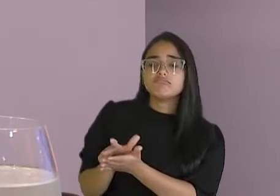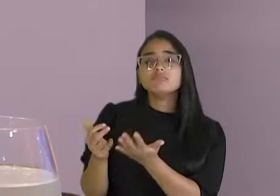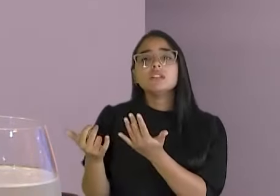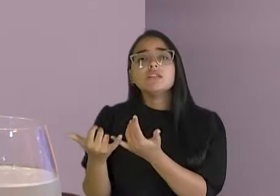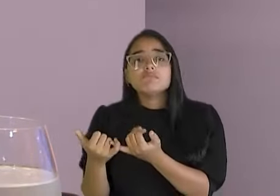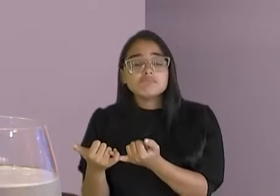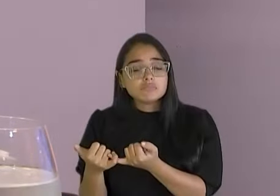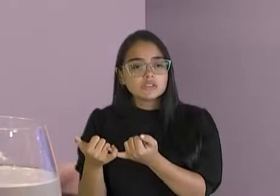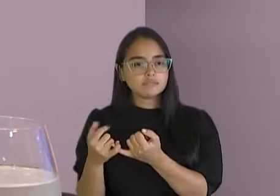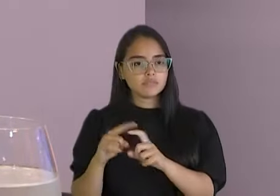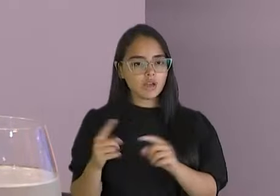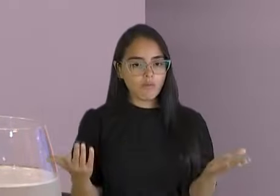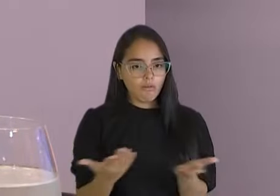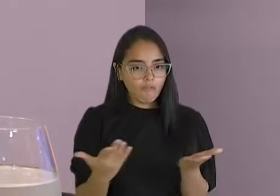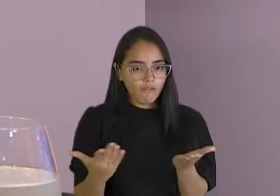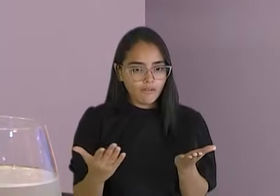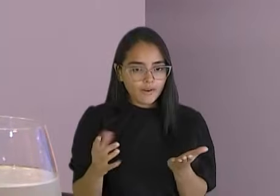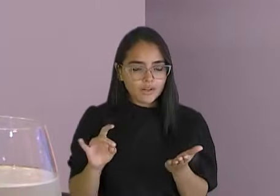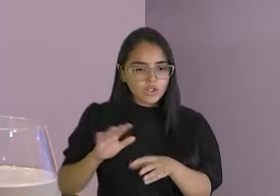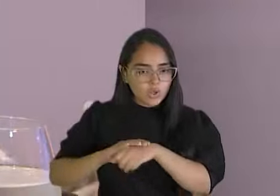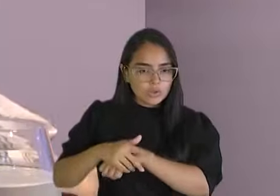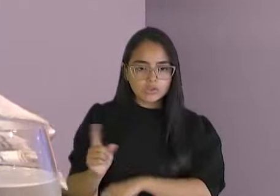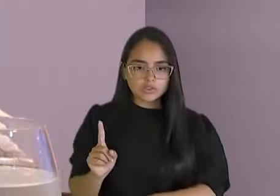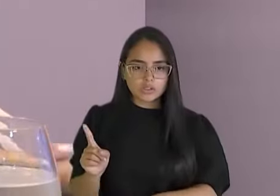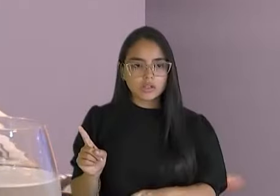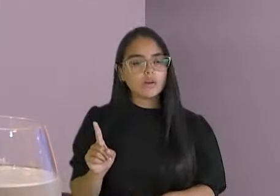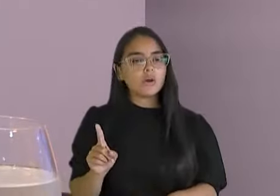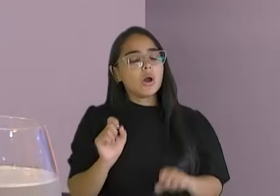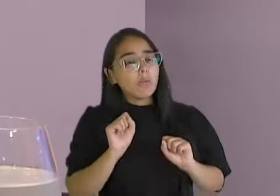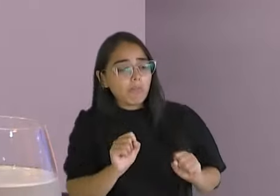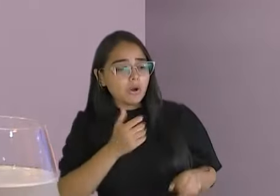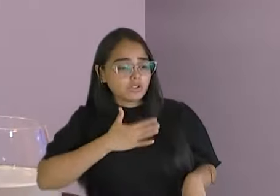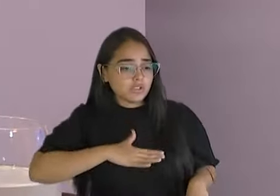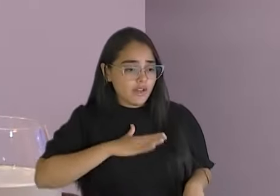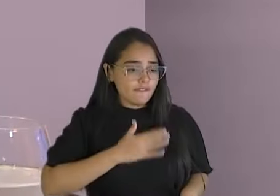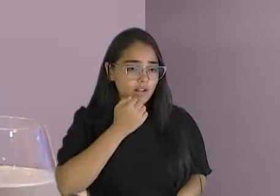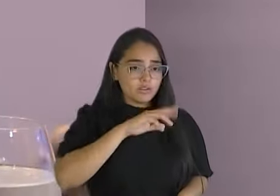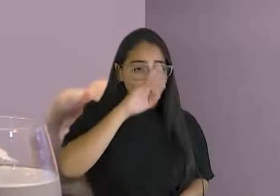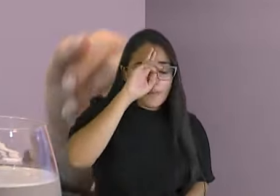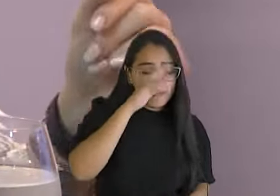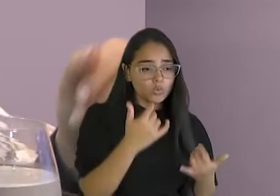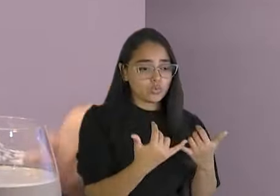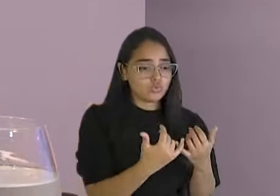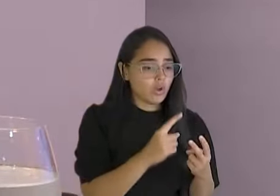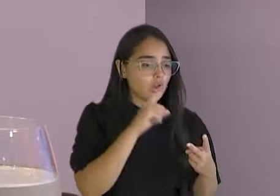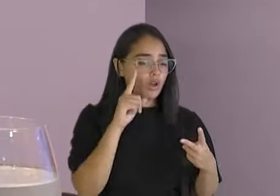um pouquinho. Não, agora não é mais só quando eu chego em casa. No meu intervalo do almoço, eu tô jogando.